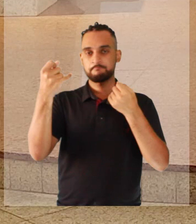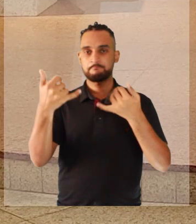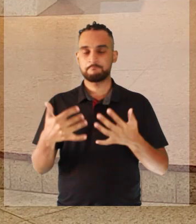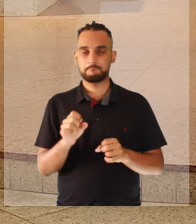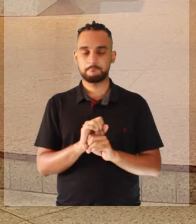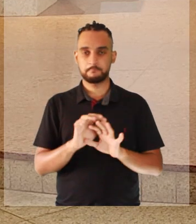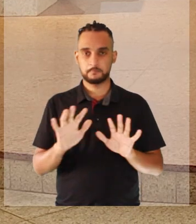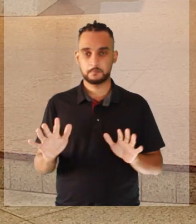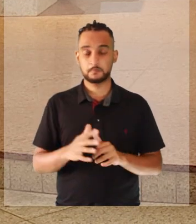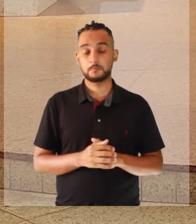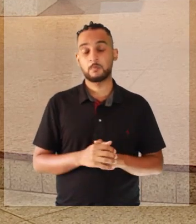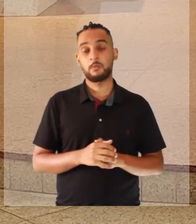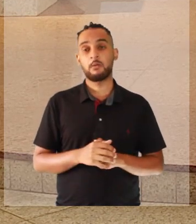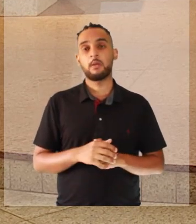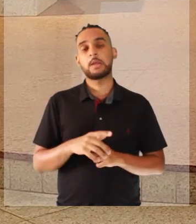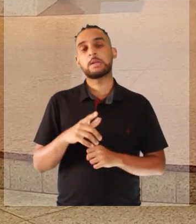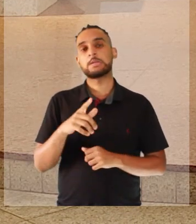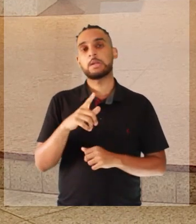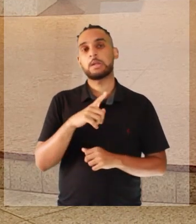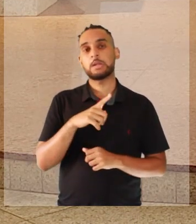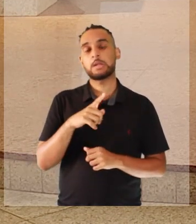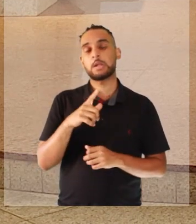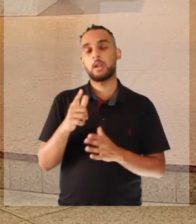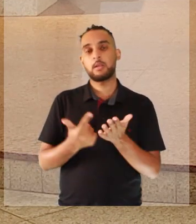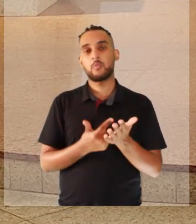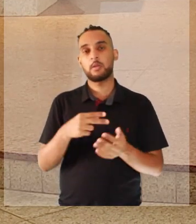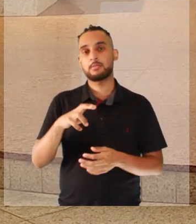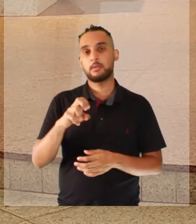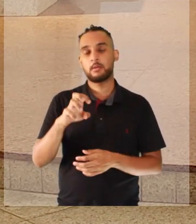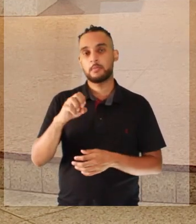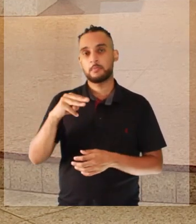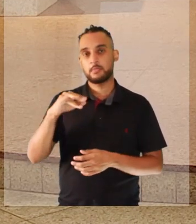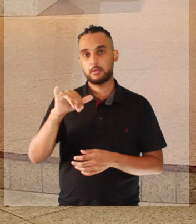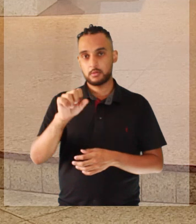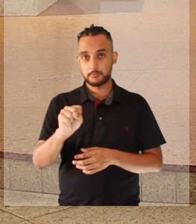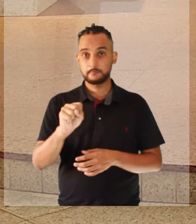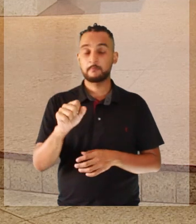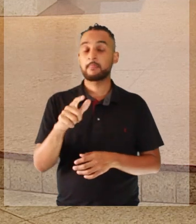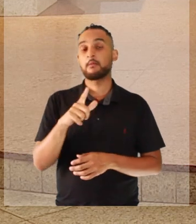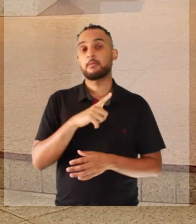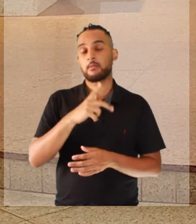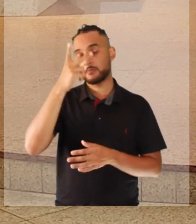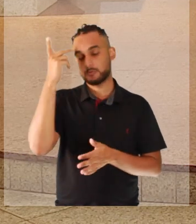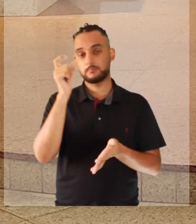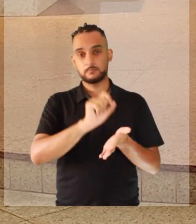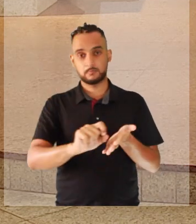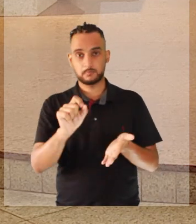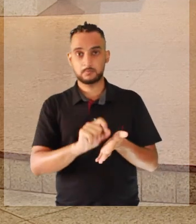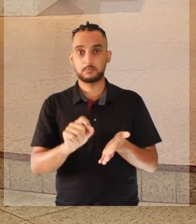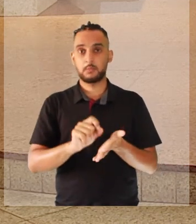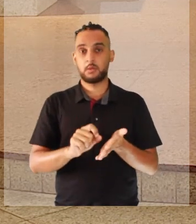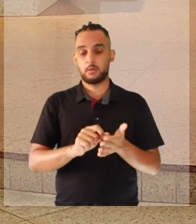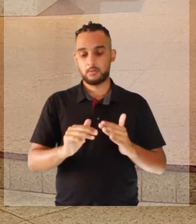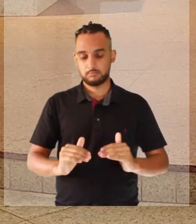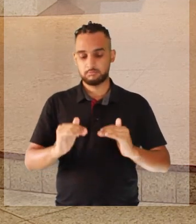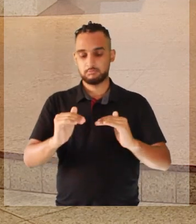Escritura. Nós ouvimos em Neemias 8, o escriba Esdras